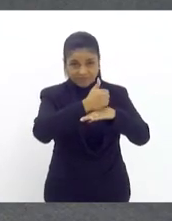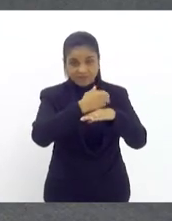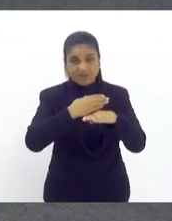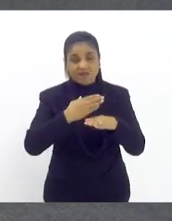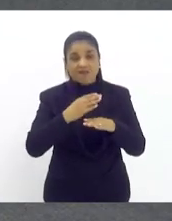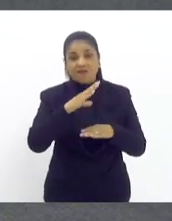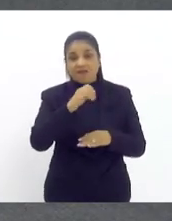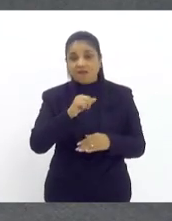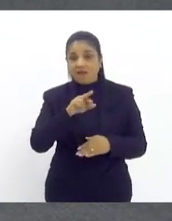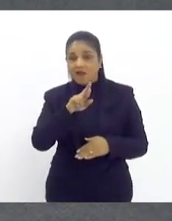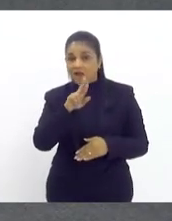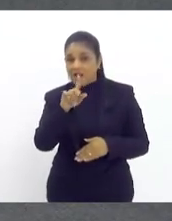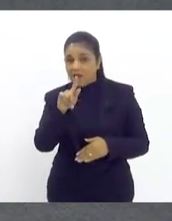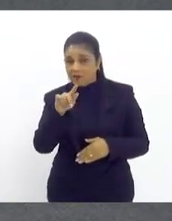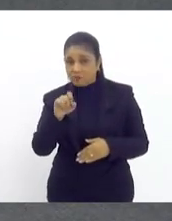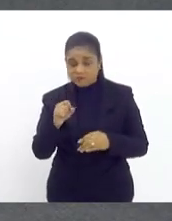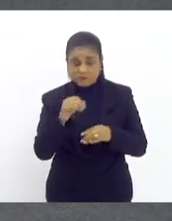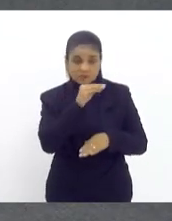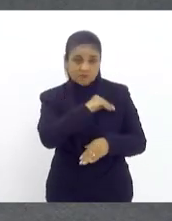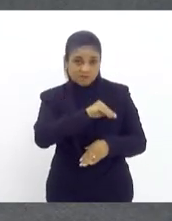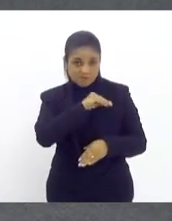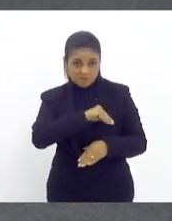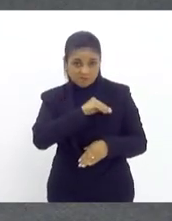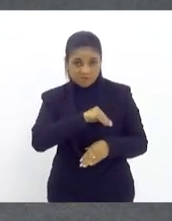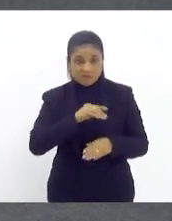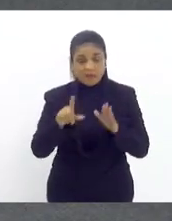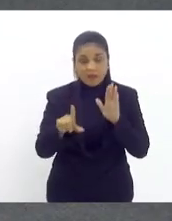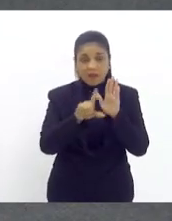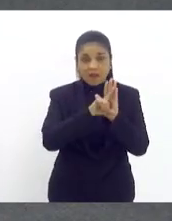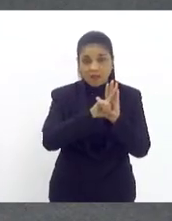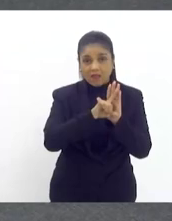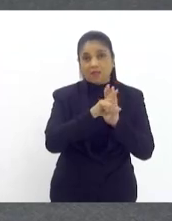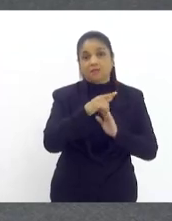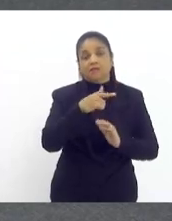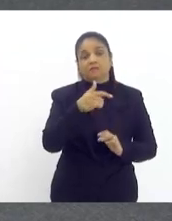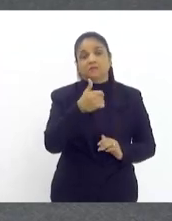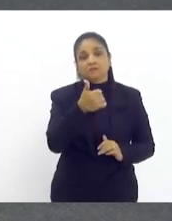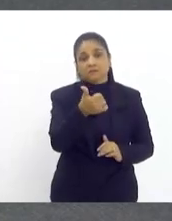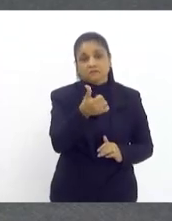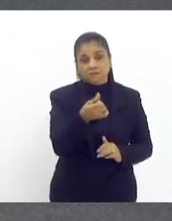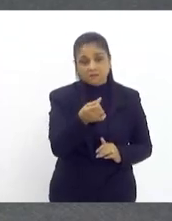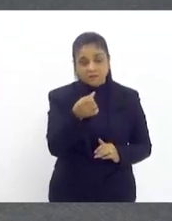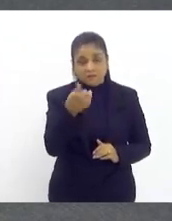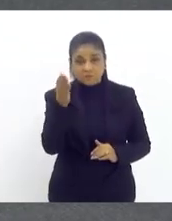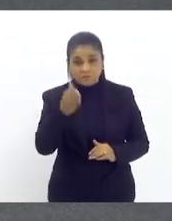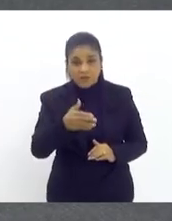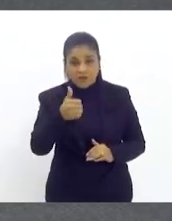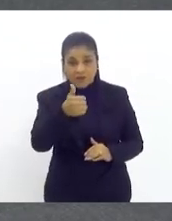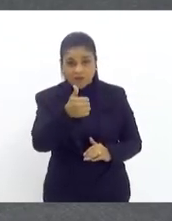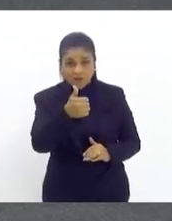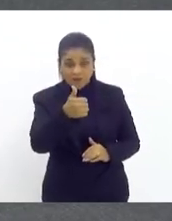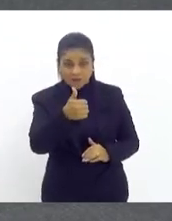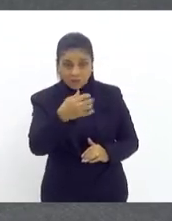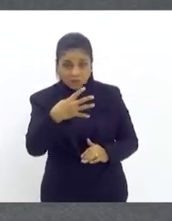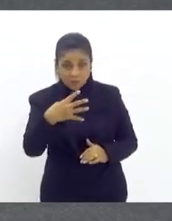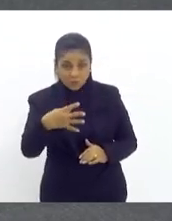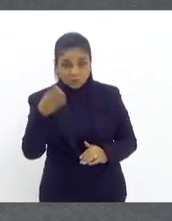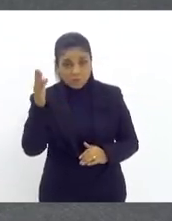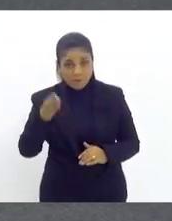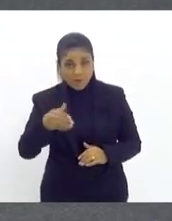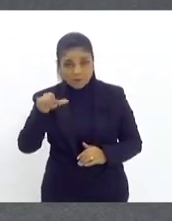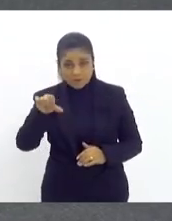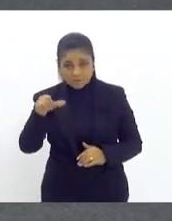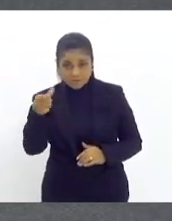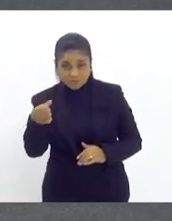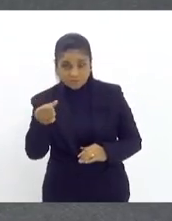e salários que foi instituída através da Lei 16 14 de 1990 ela estabelece dentro da